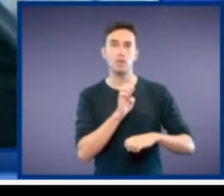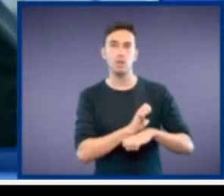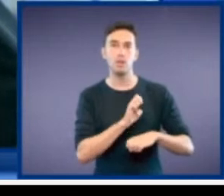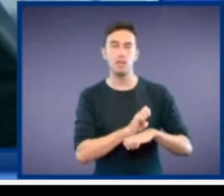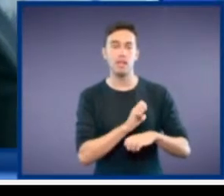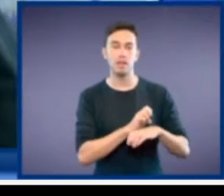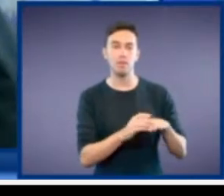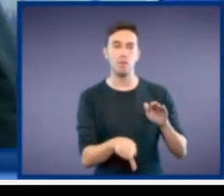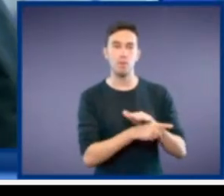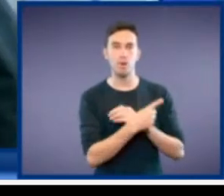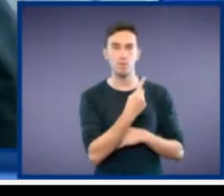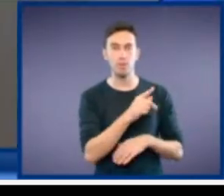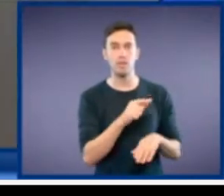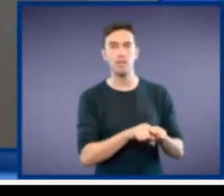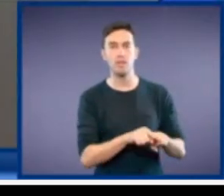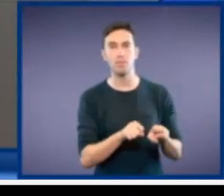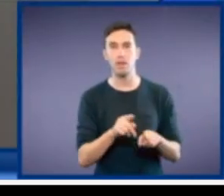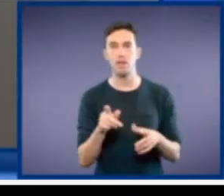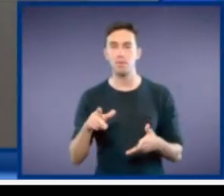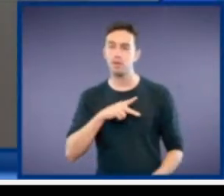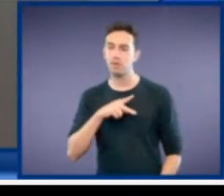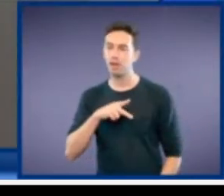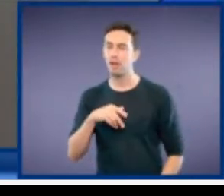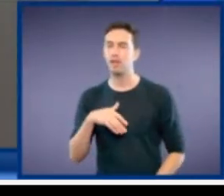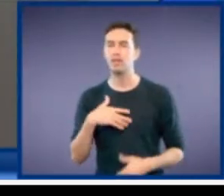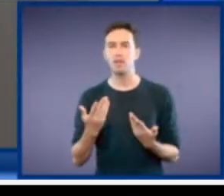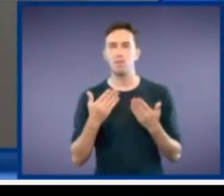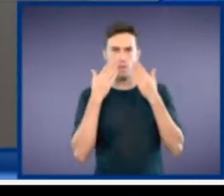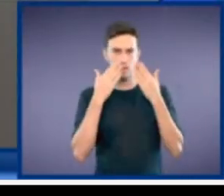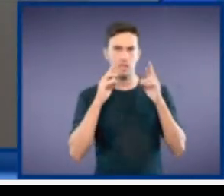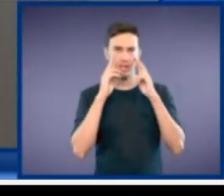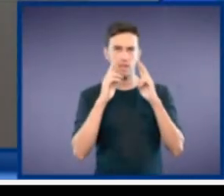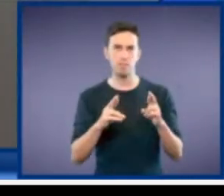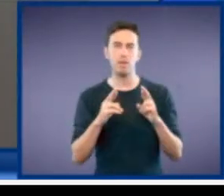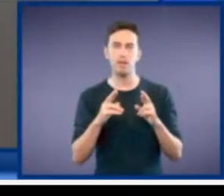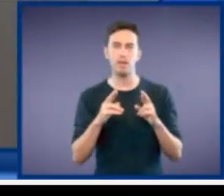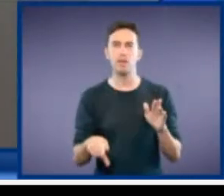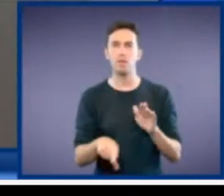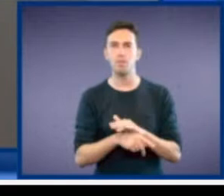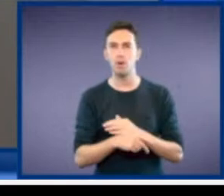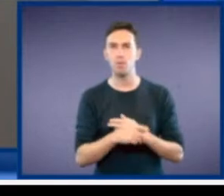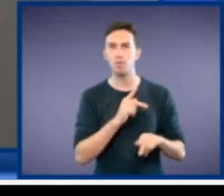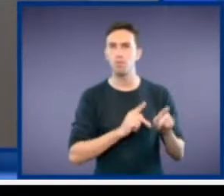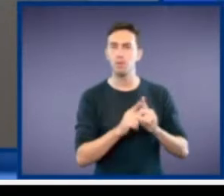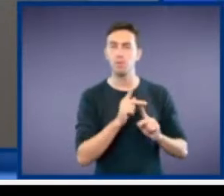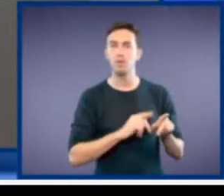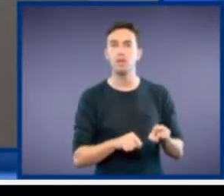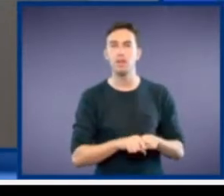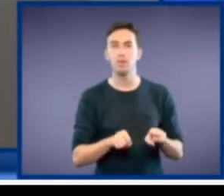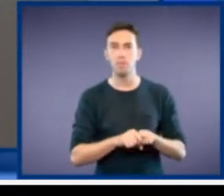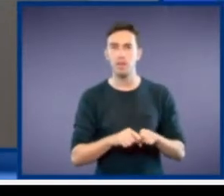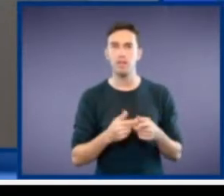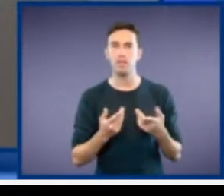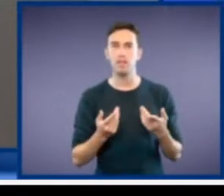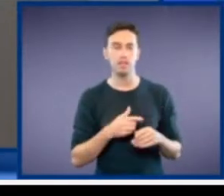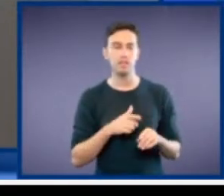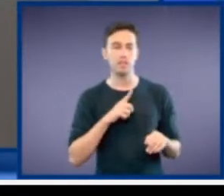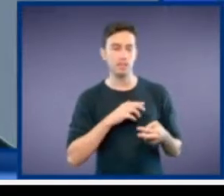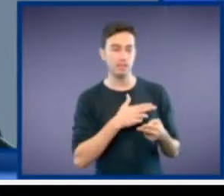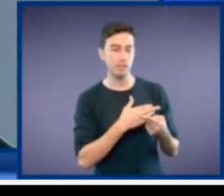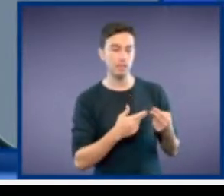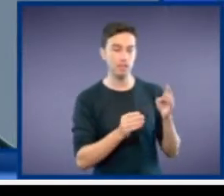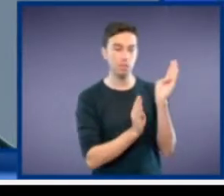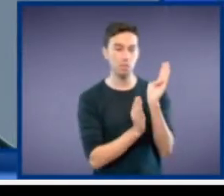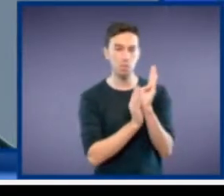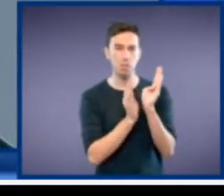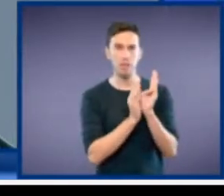isso. Respeito ao dinheiro de todos. Melhoramos muito o ambiente de negócios, destravando, desregulando,